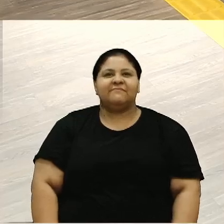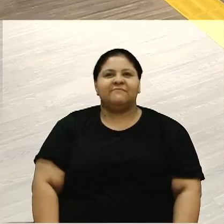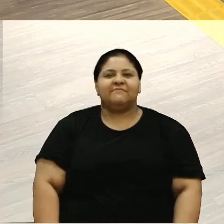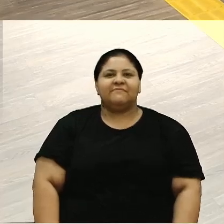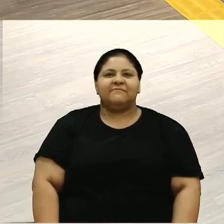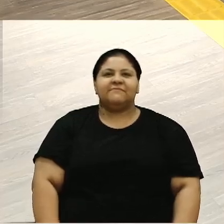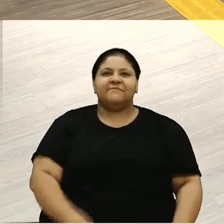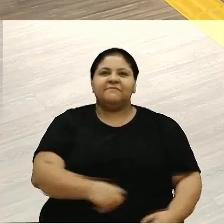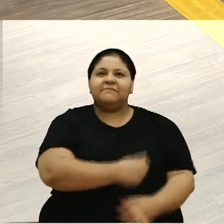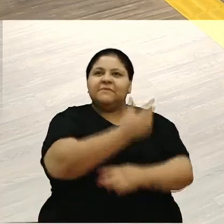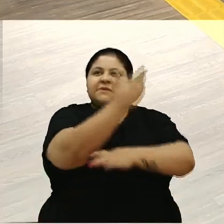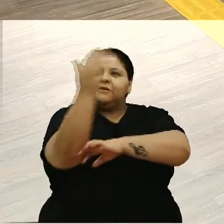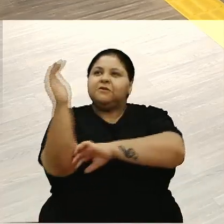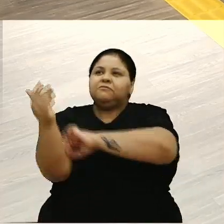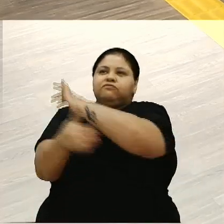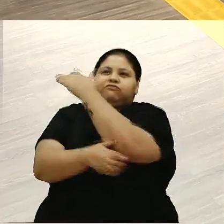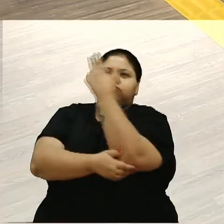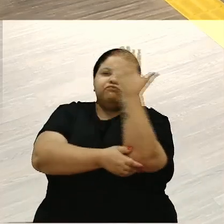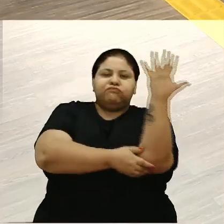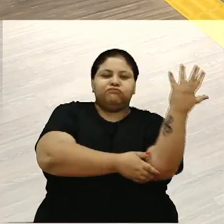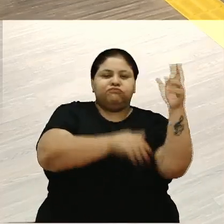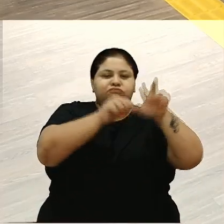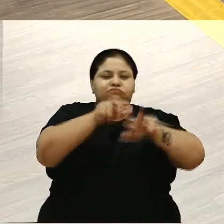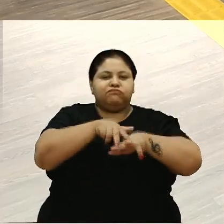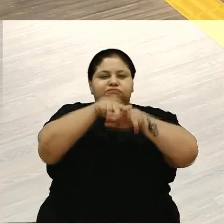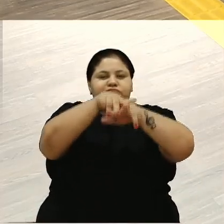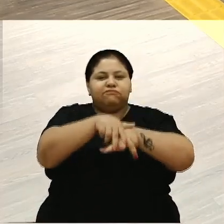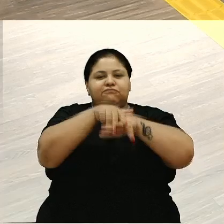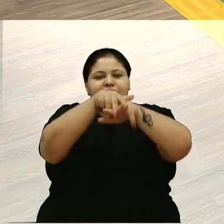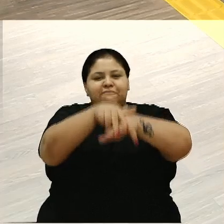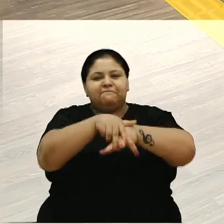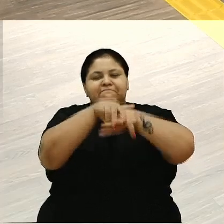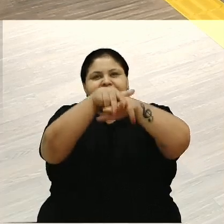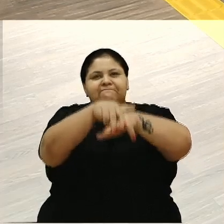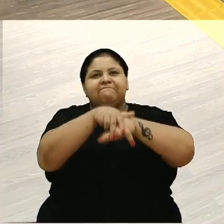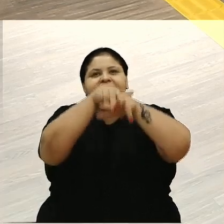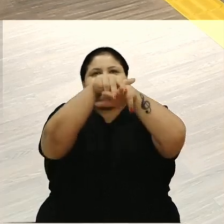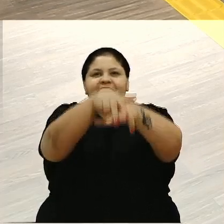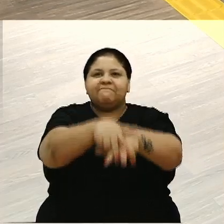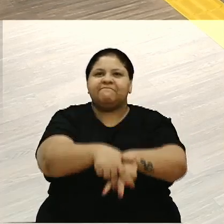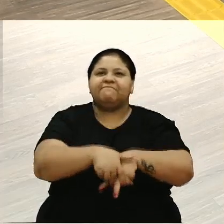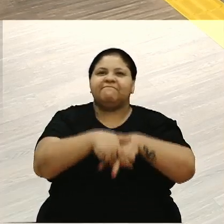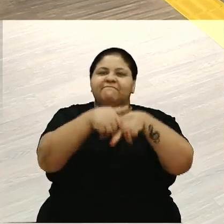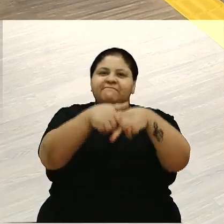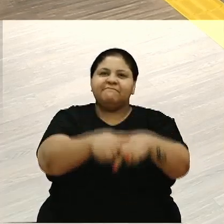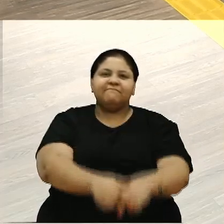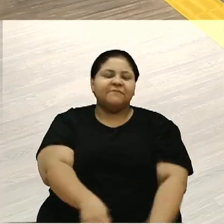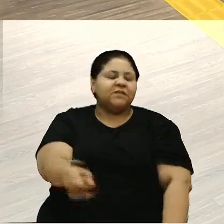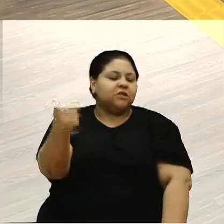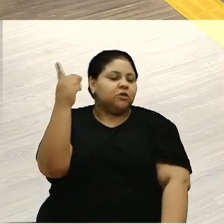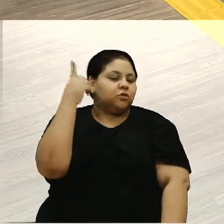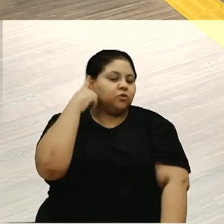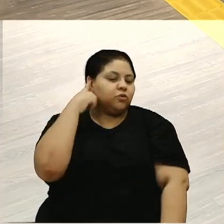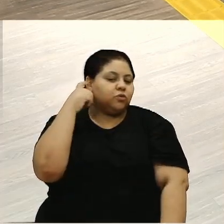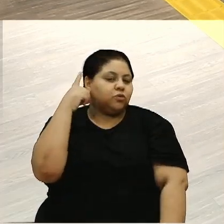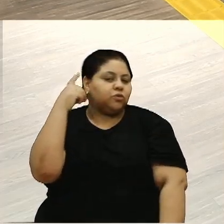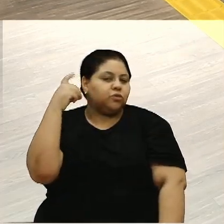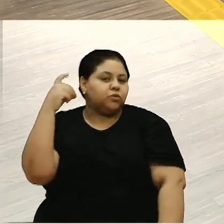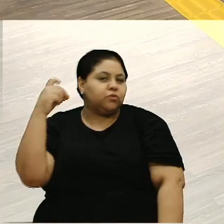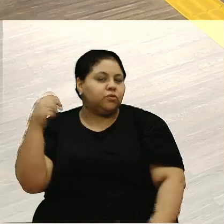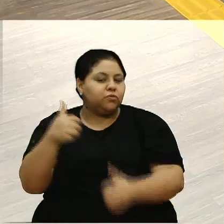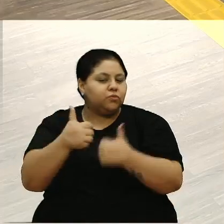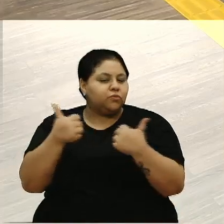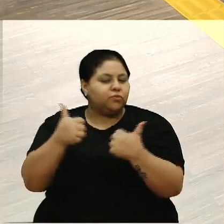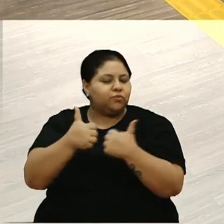Cruzarás pelas estradas algum ginete e ouvirás toque de gaita e